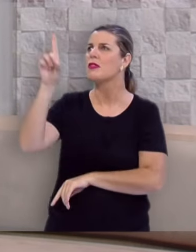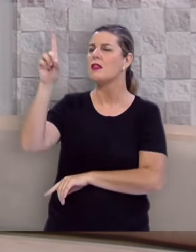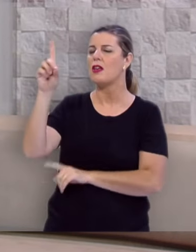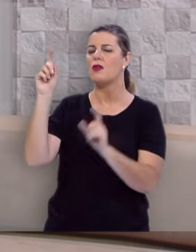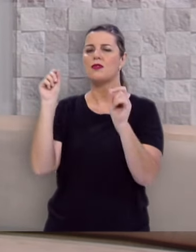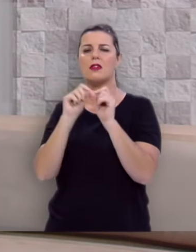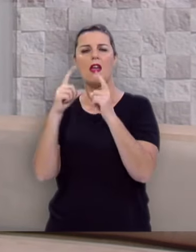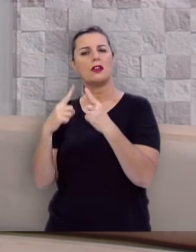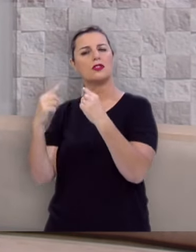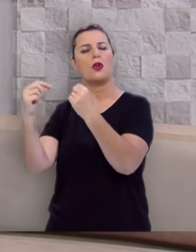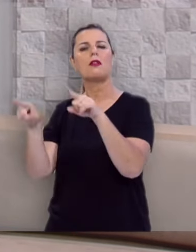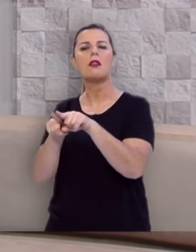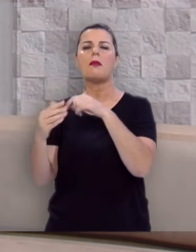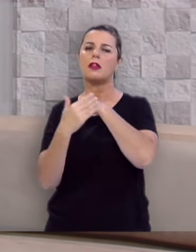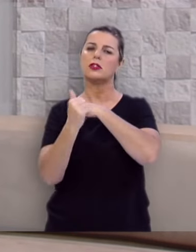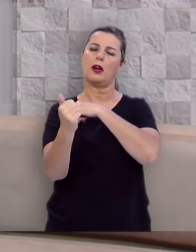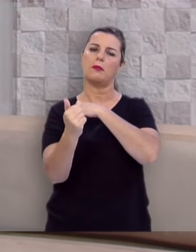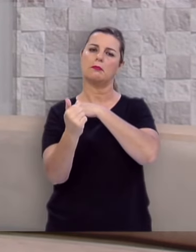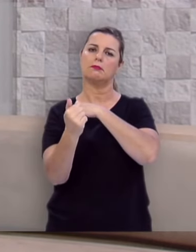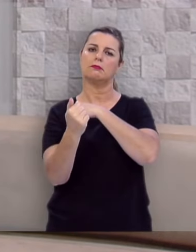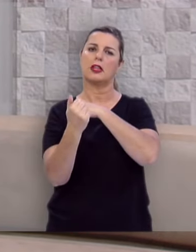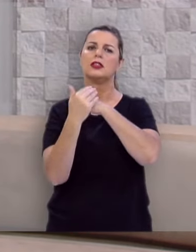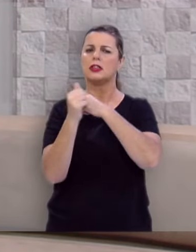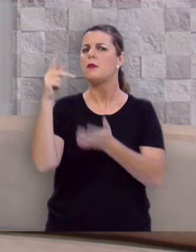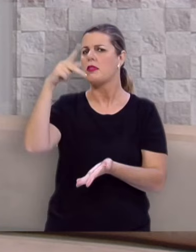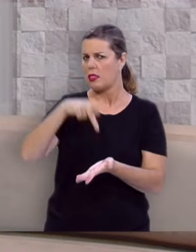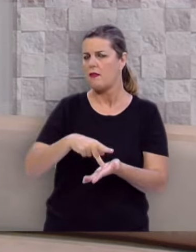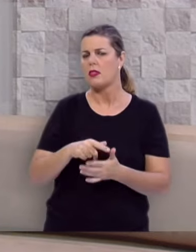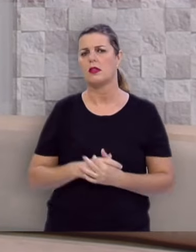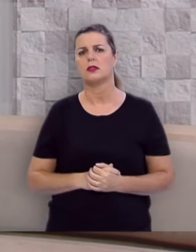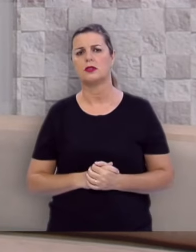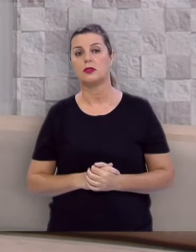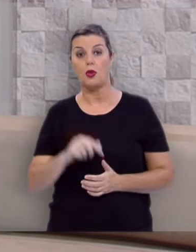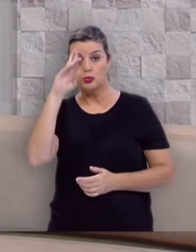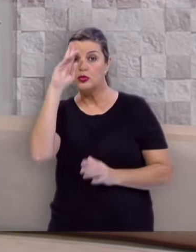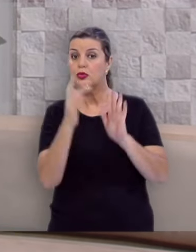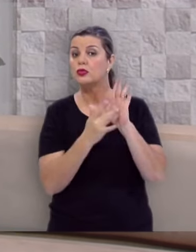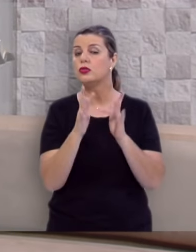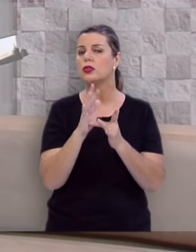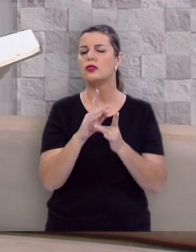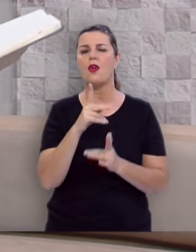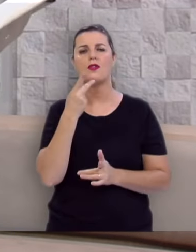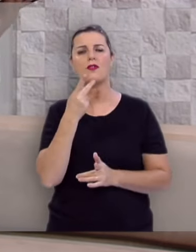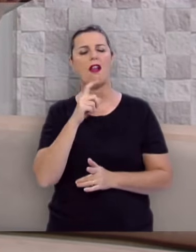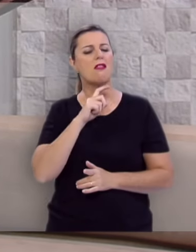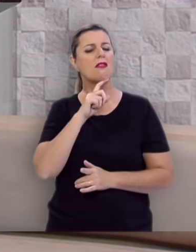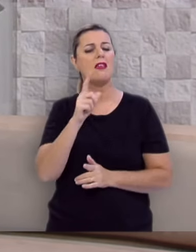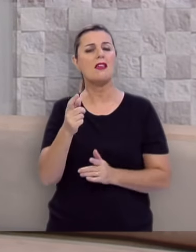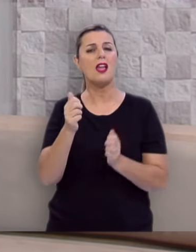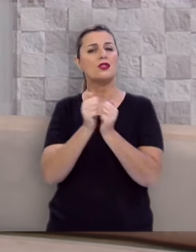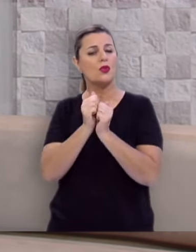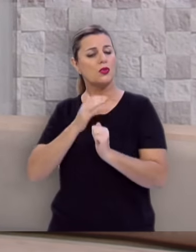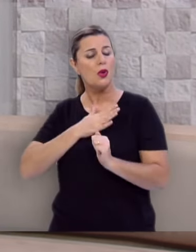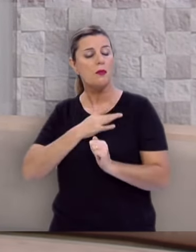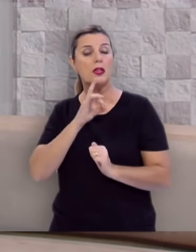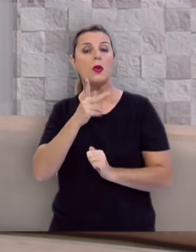que predestina é o Deus que chama, e chama eficazmente. O Senhor Jesus Cristo disse: ninguém pode vir a mim se